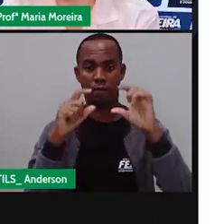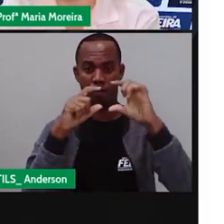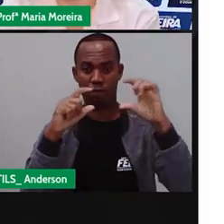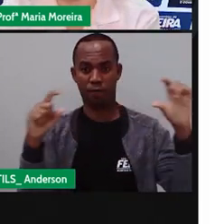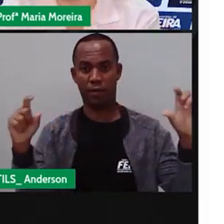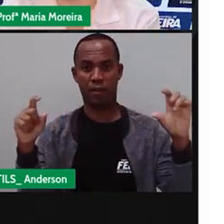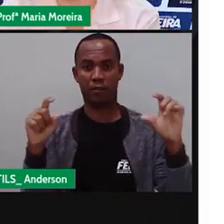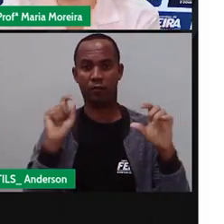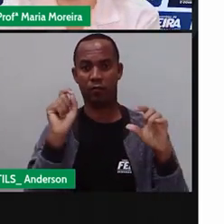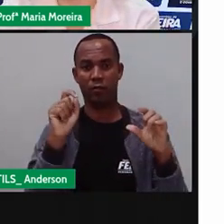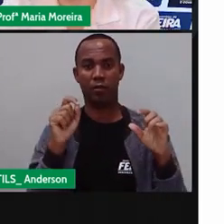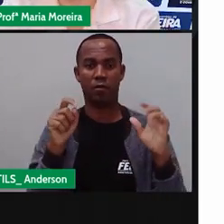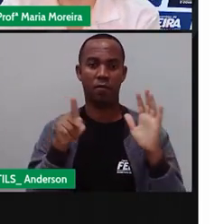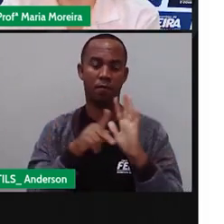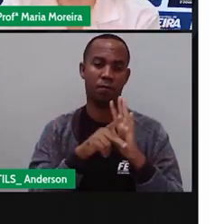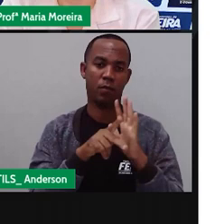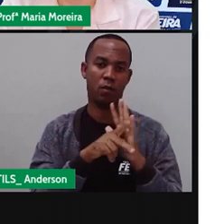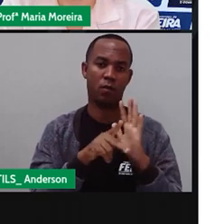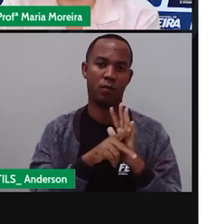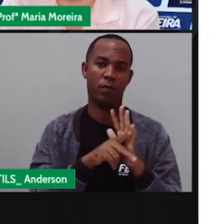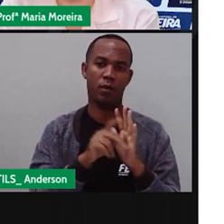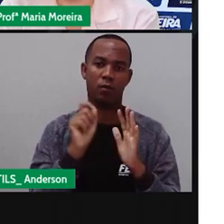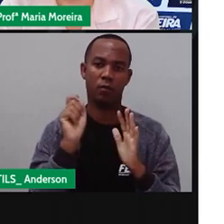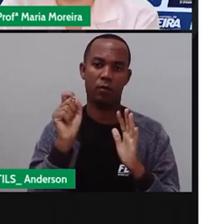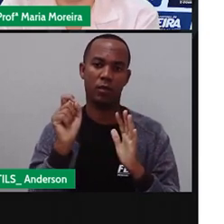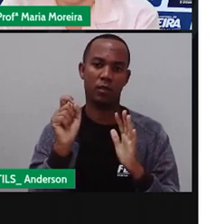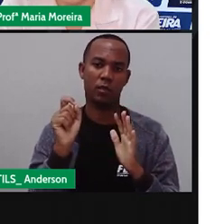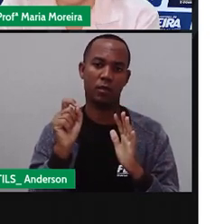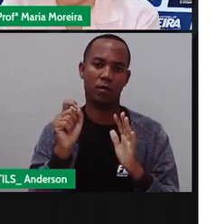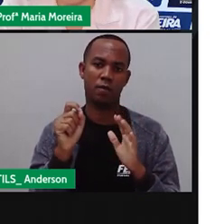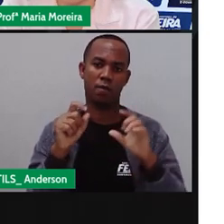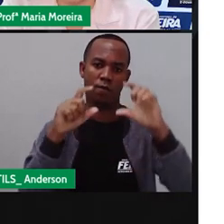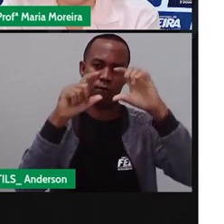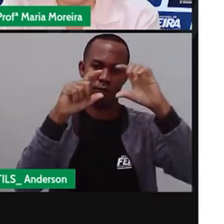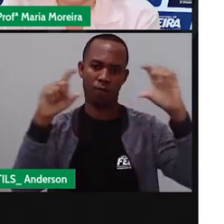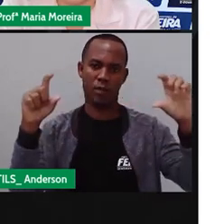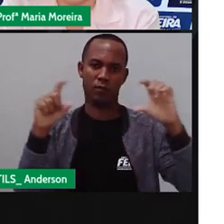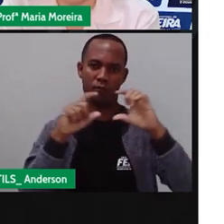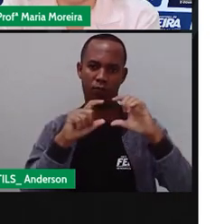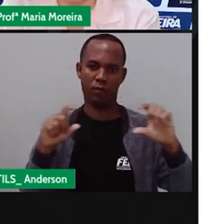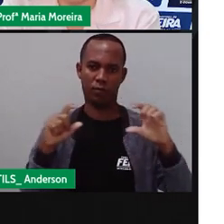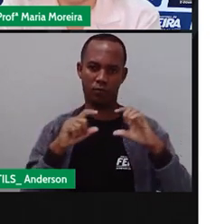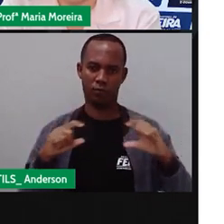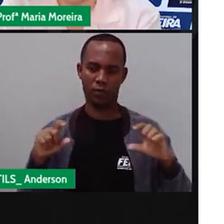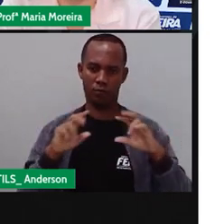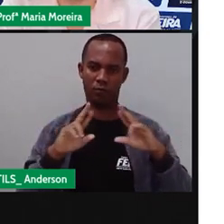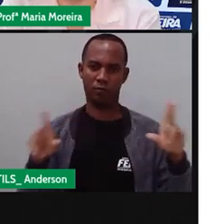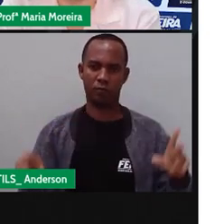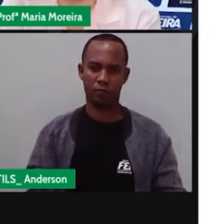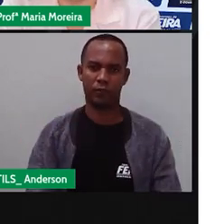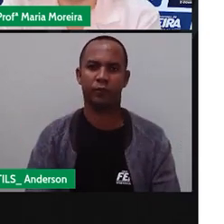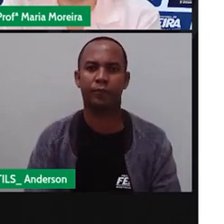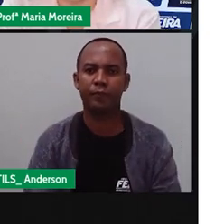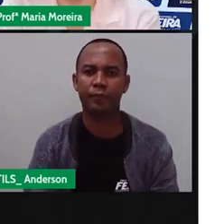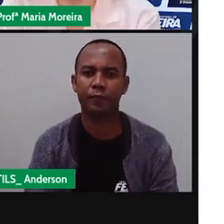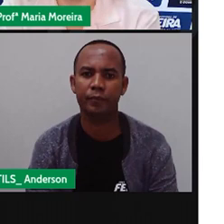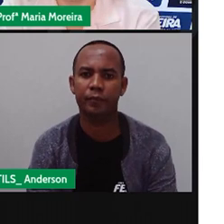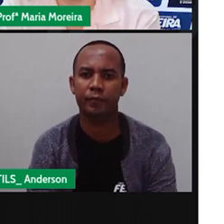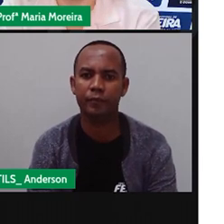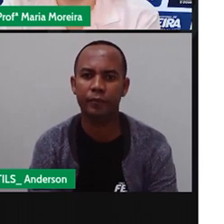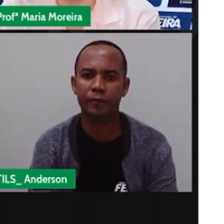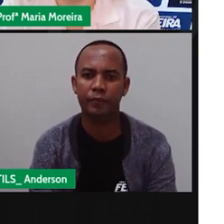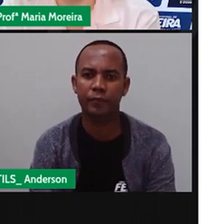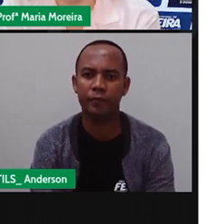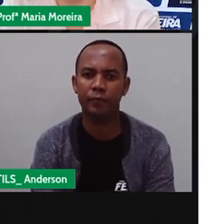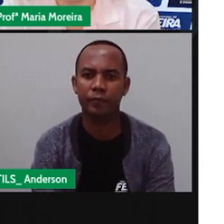cada oração que a ela pertence, denomina-se verso. Vamos voltar aqui, ó. Estrofe, e cada